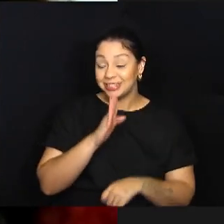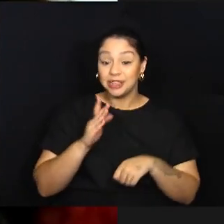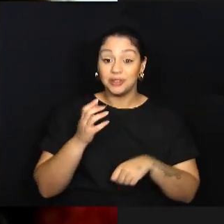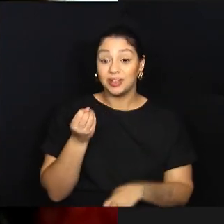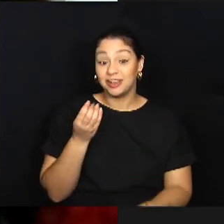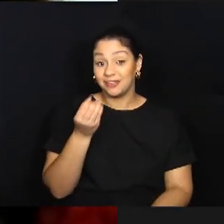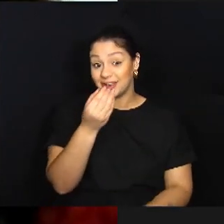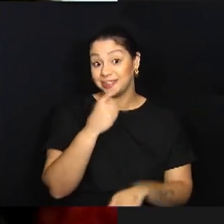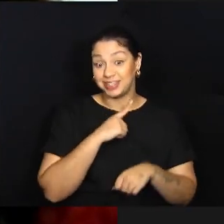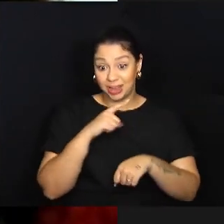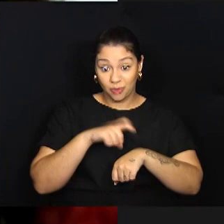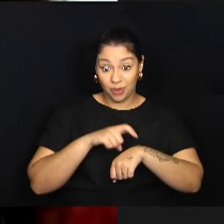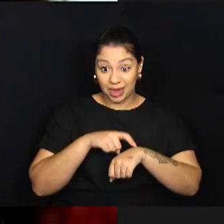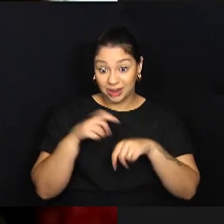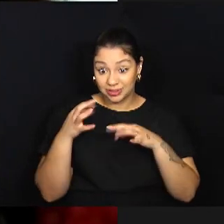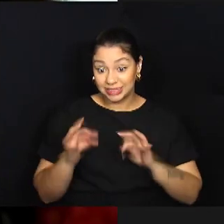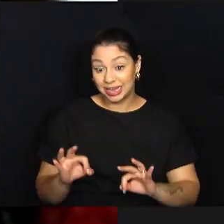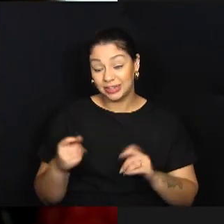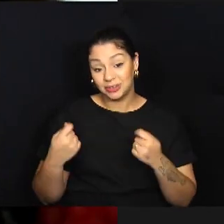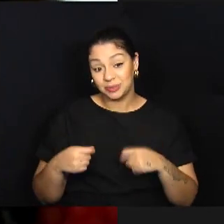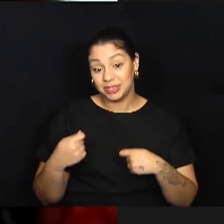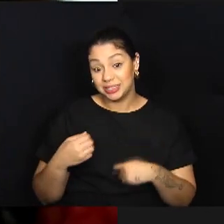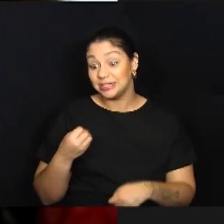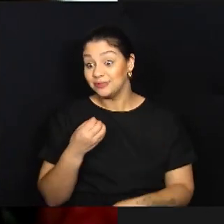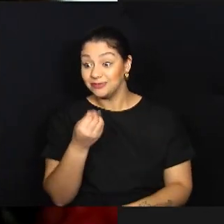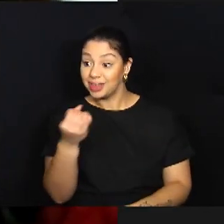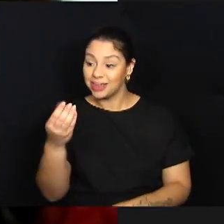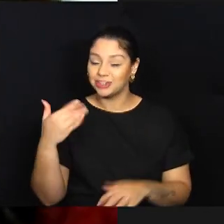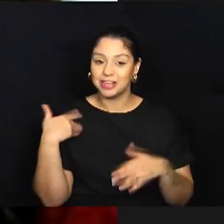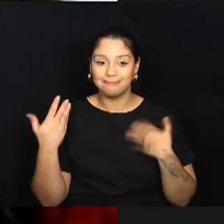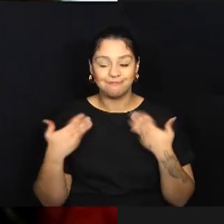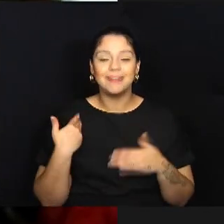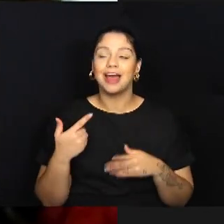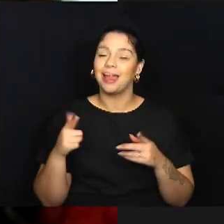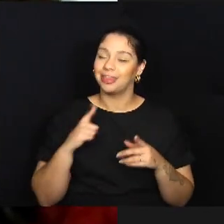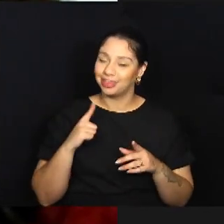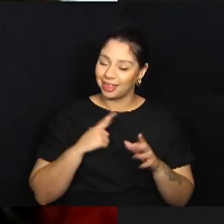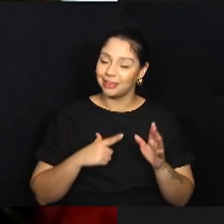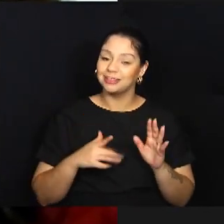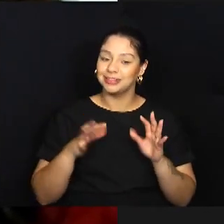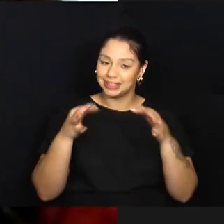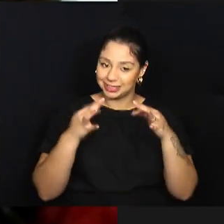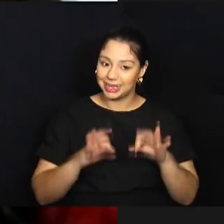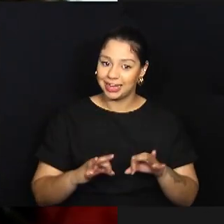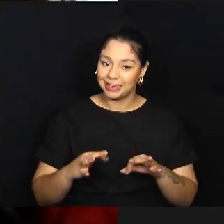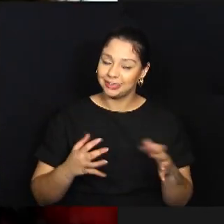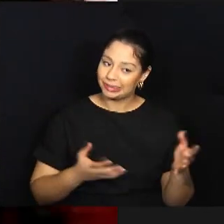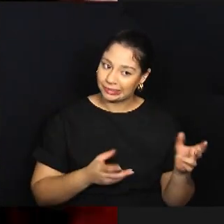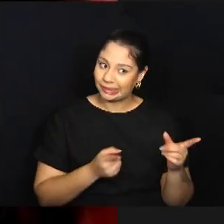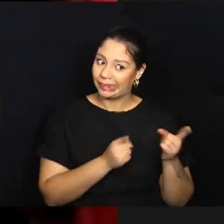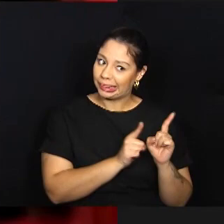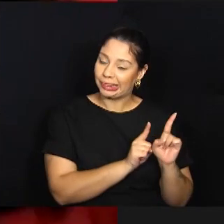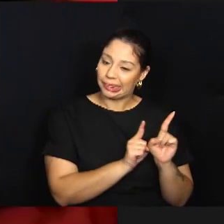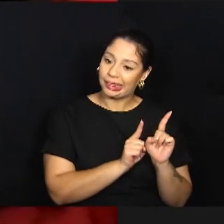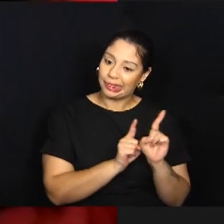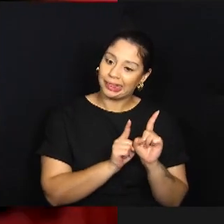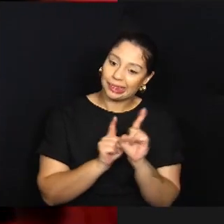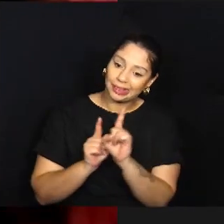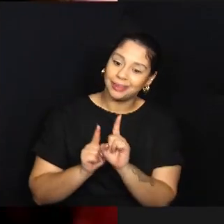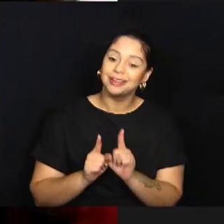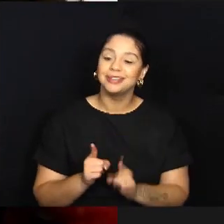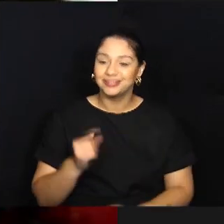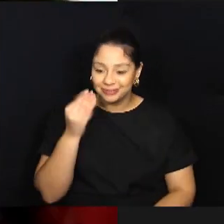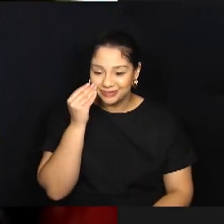isso, tem aquilo, queremos ver aquilo, né? Temos que viajar. Aí ela fica me puxando pra eu ir, eu,